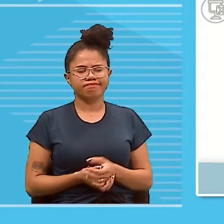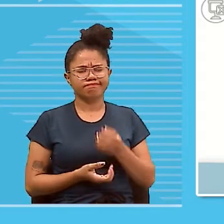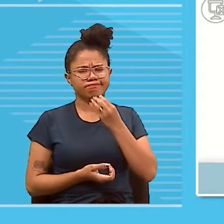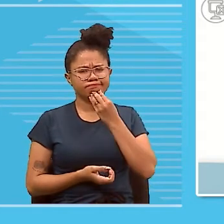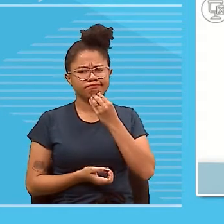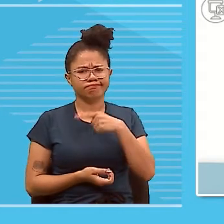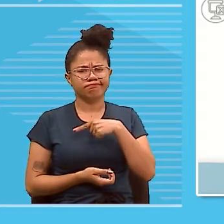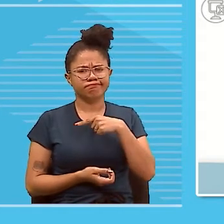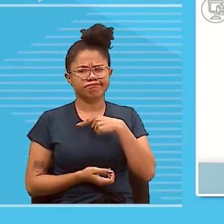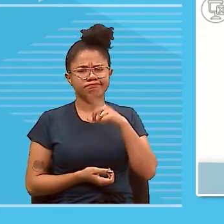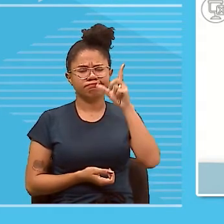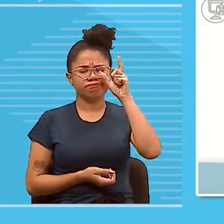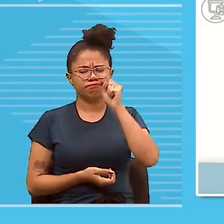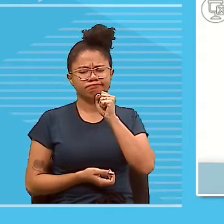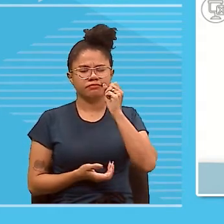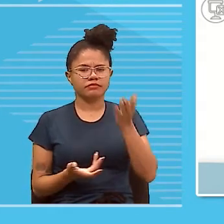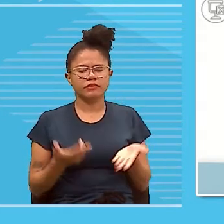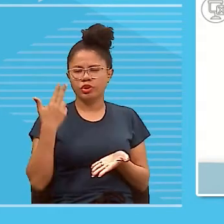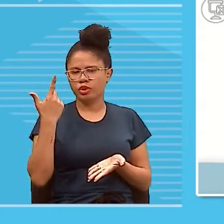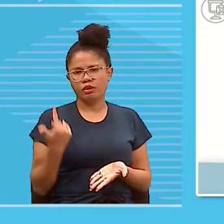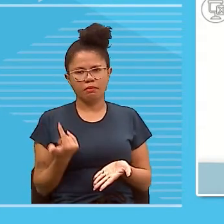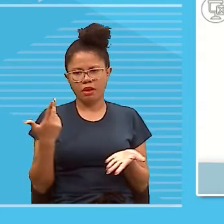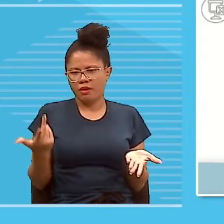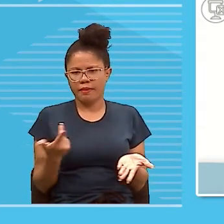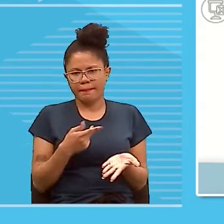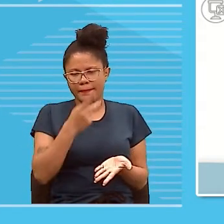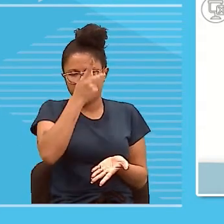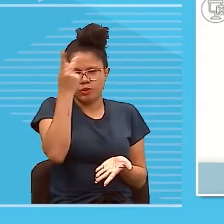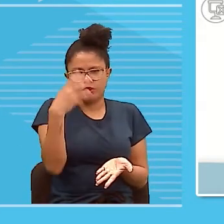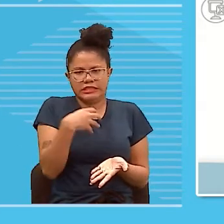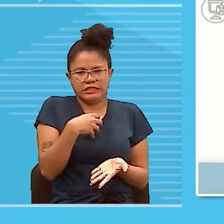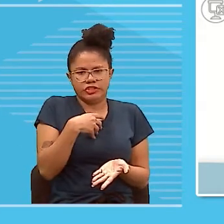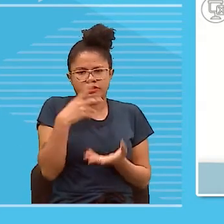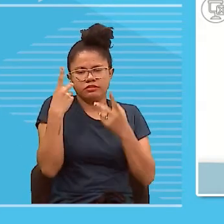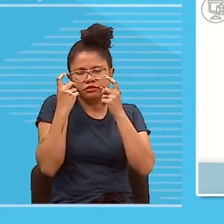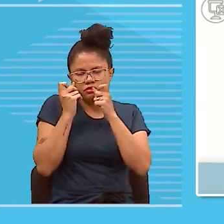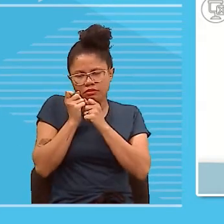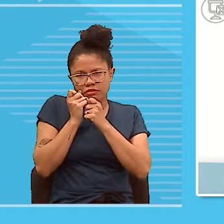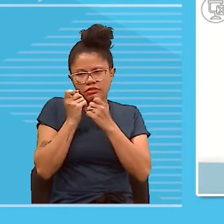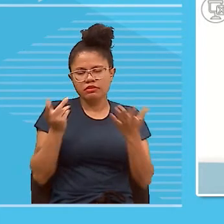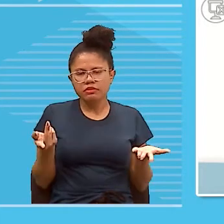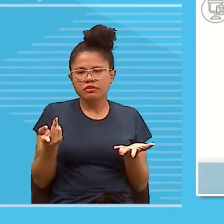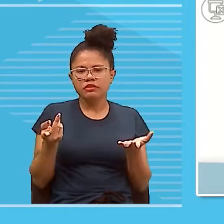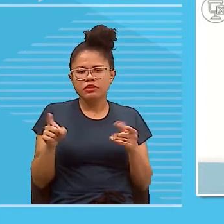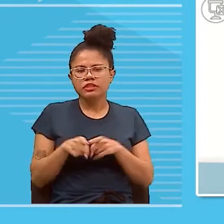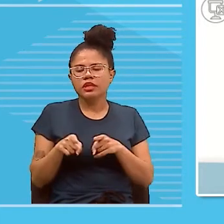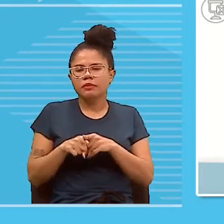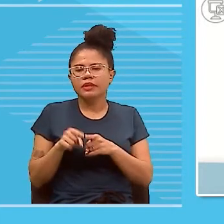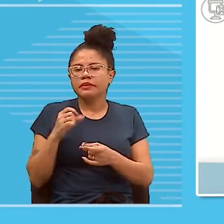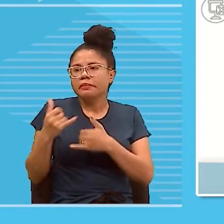é normal uma pessoa está sentindo um sono e e brincar